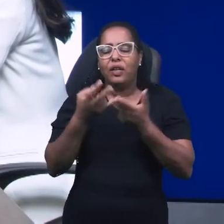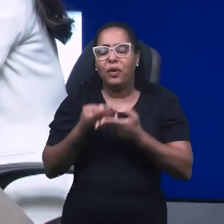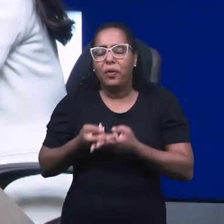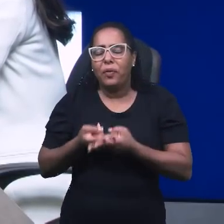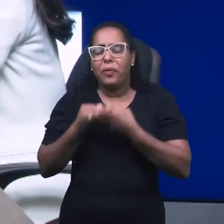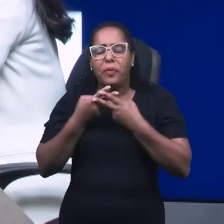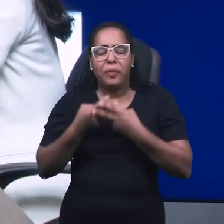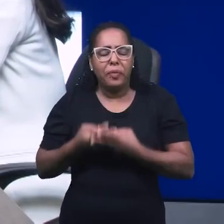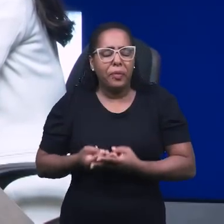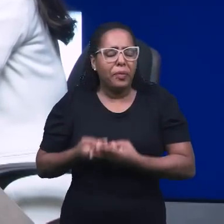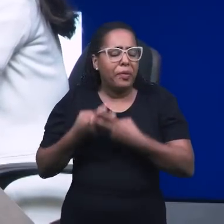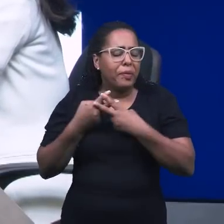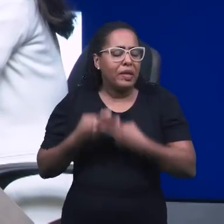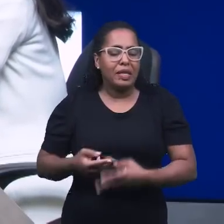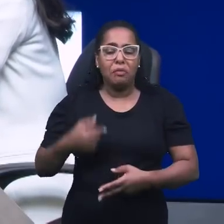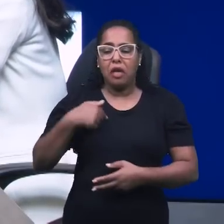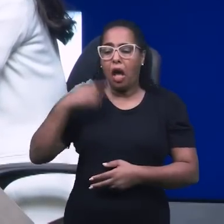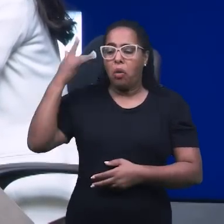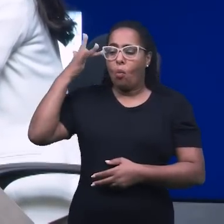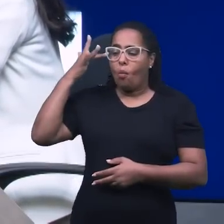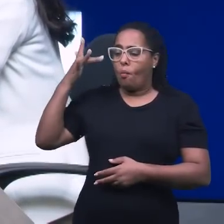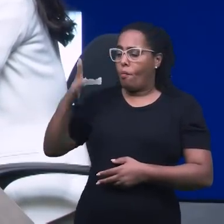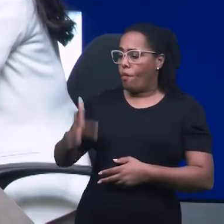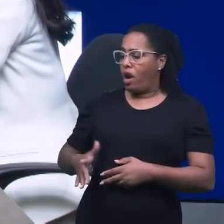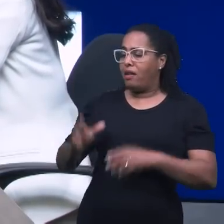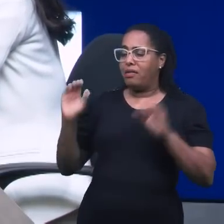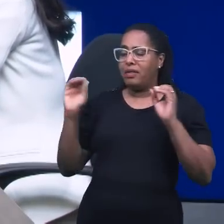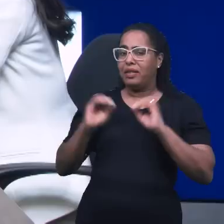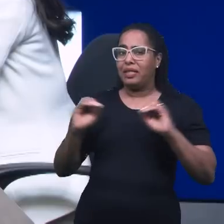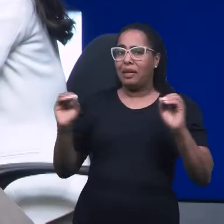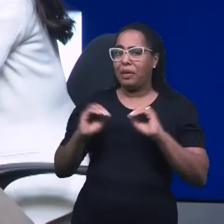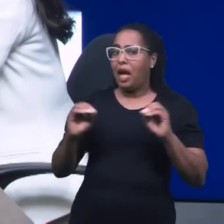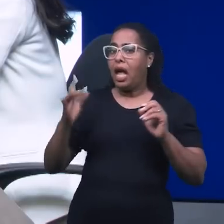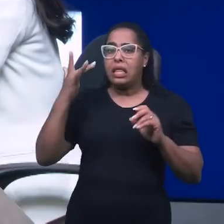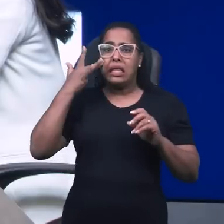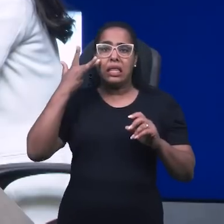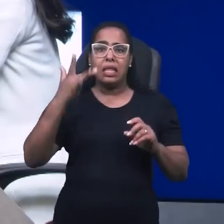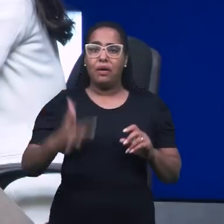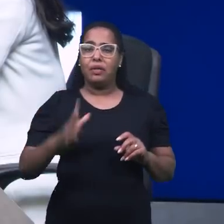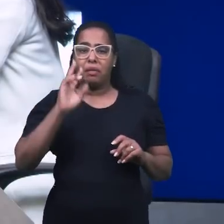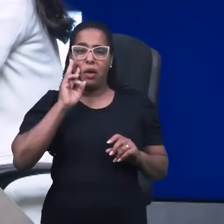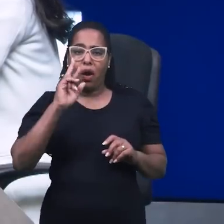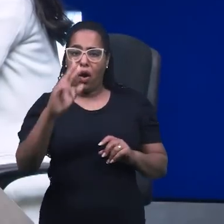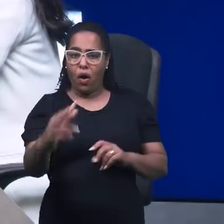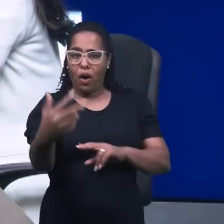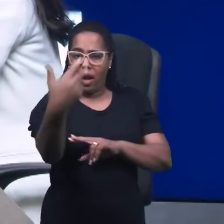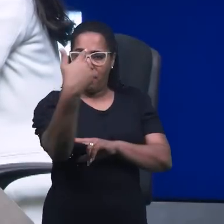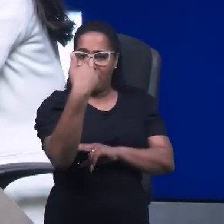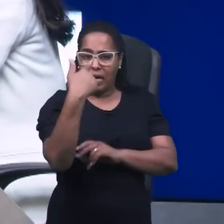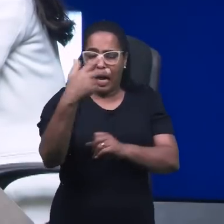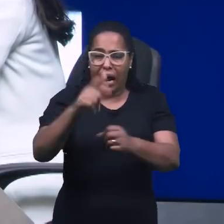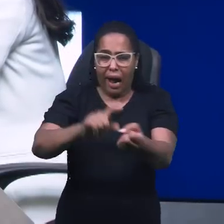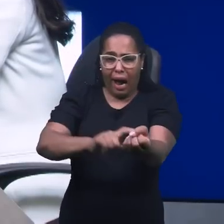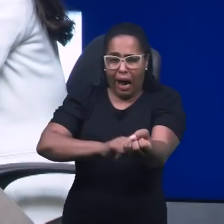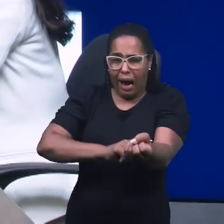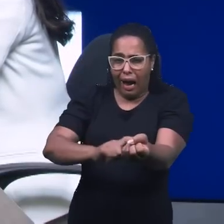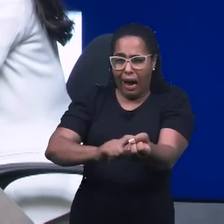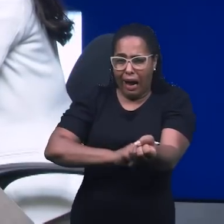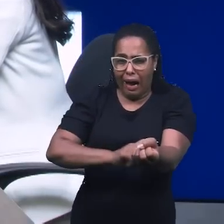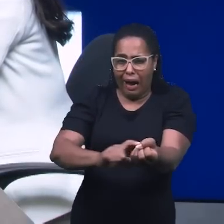com muita paciência, né? Porque eu não sabia nada, eu não sabia nem como olhar para a câmera, né?